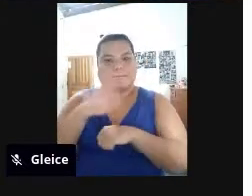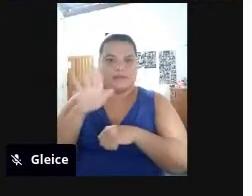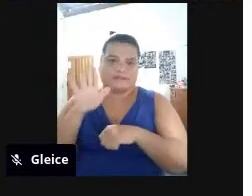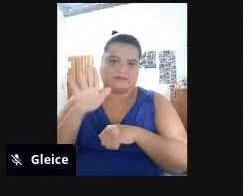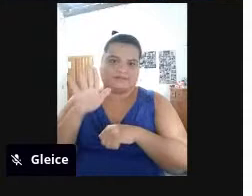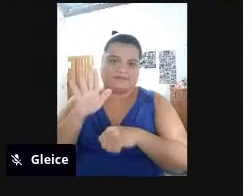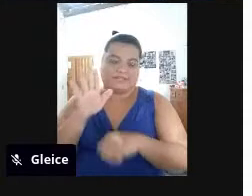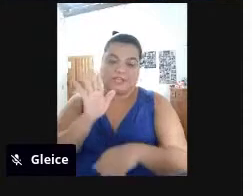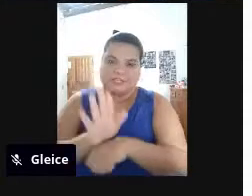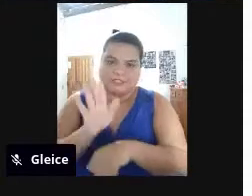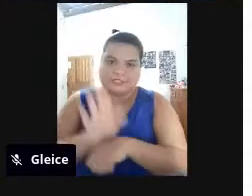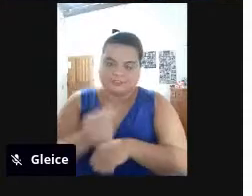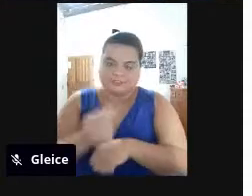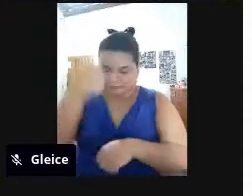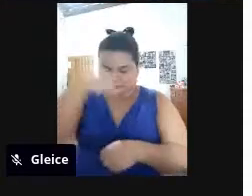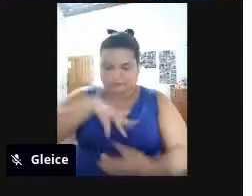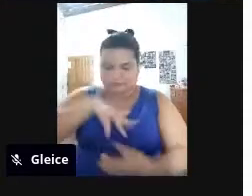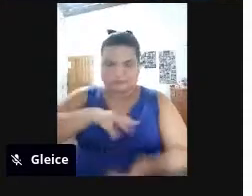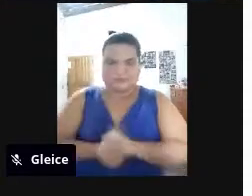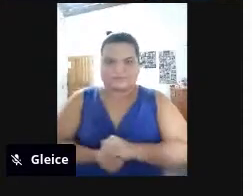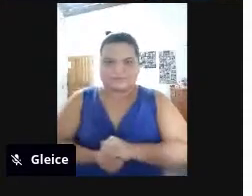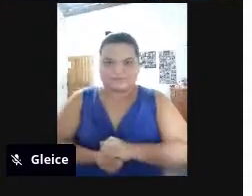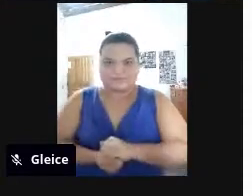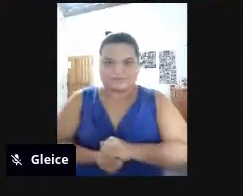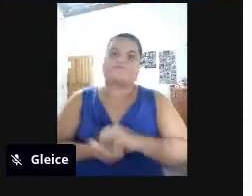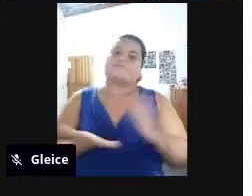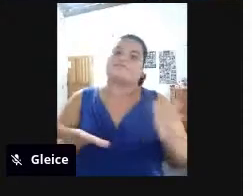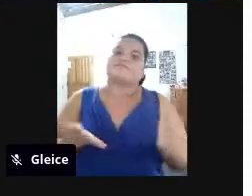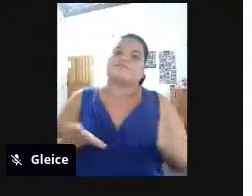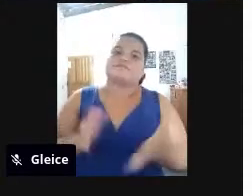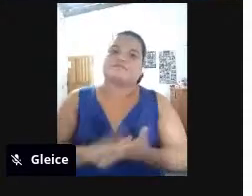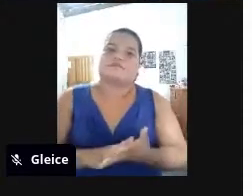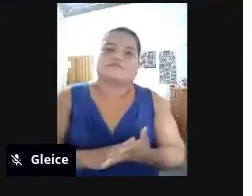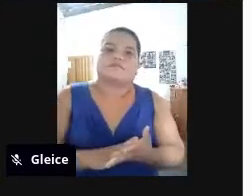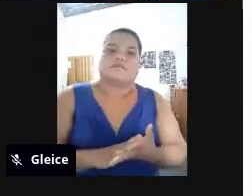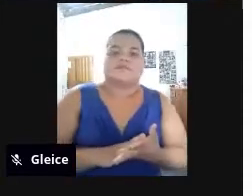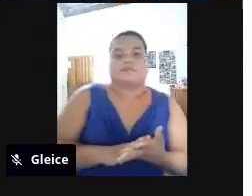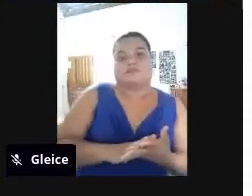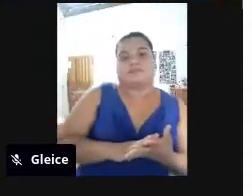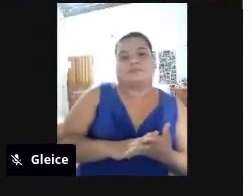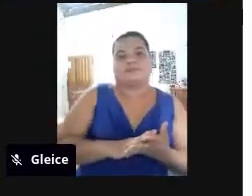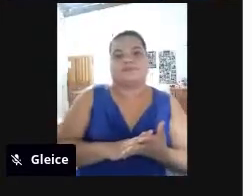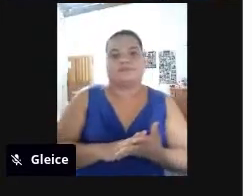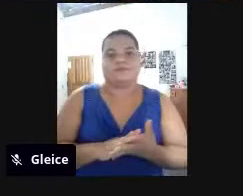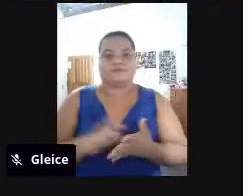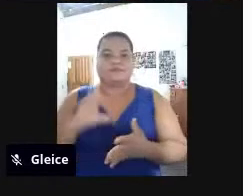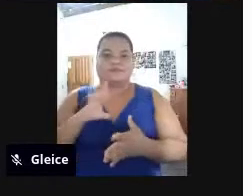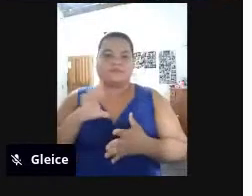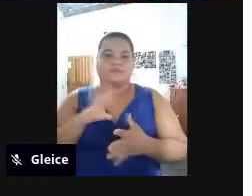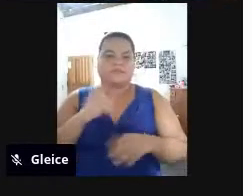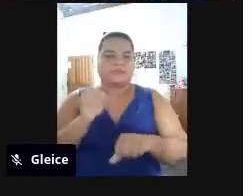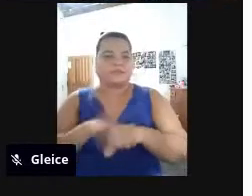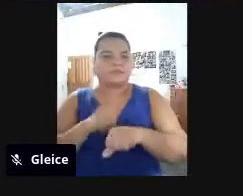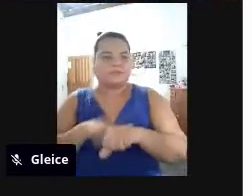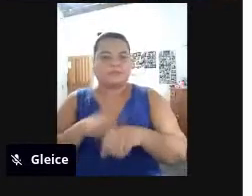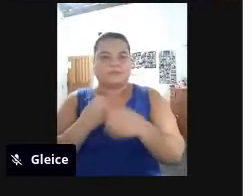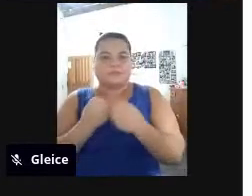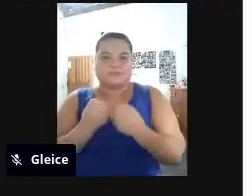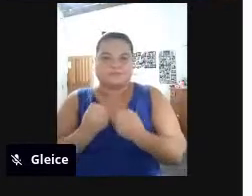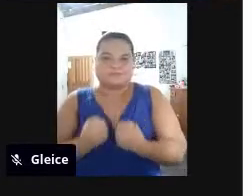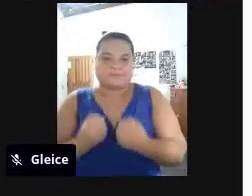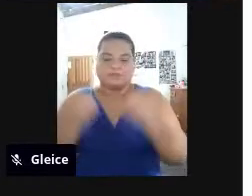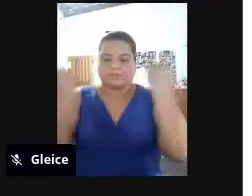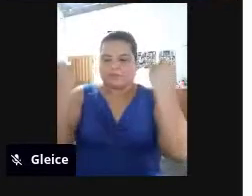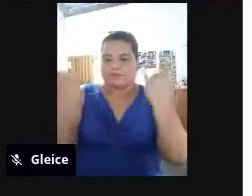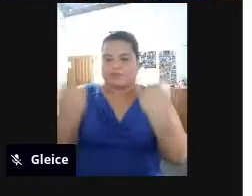compensar a menor digestibilidade. Temos casos de fase de perda de peso, onde a gente tem que fazer uma